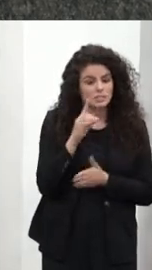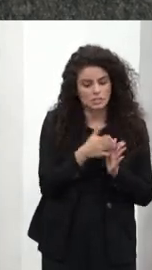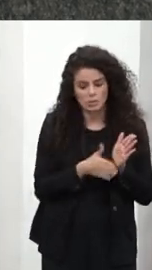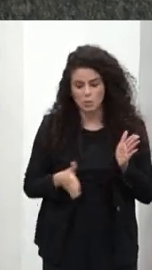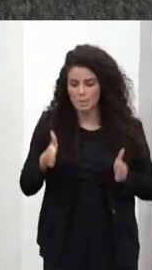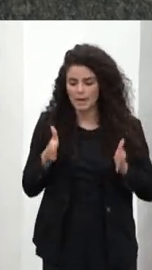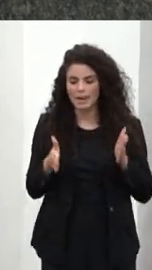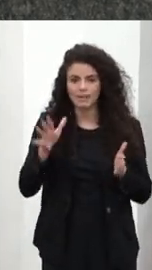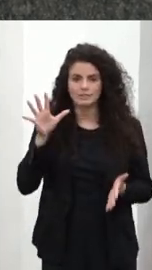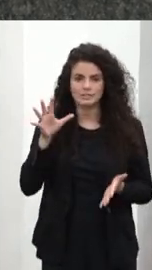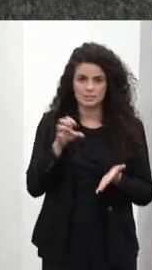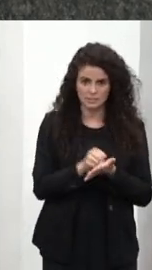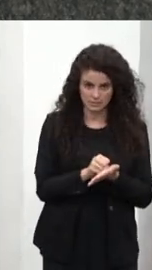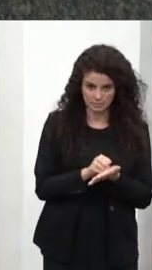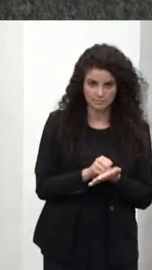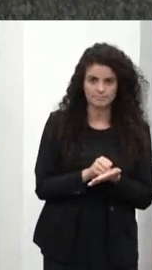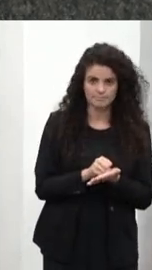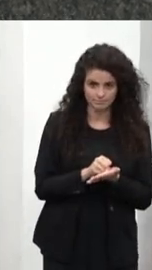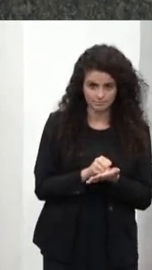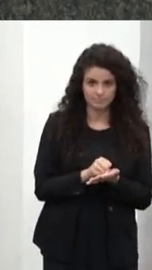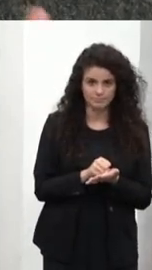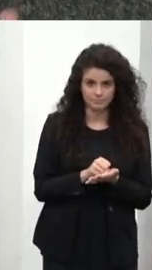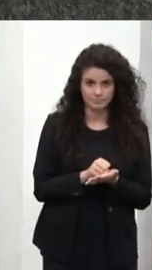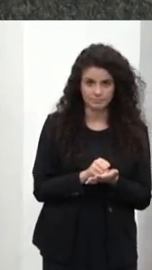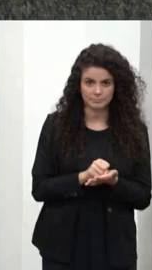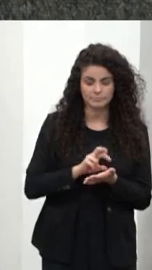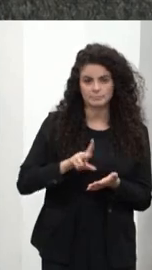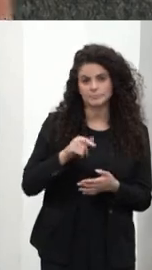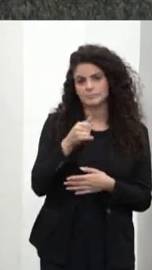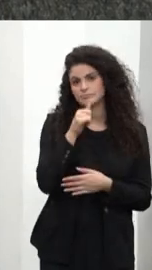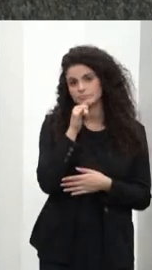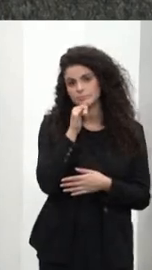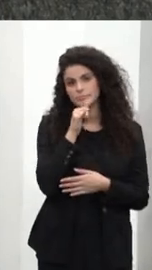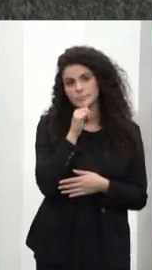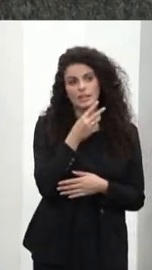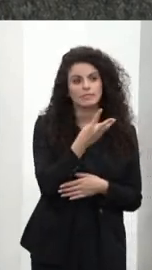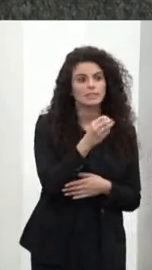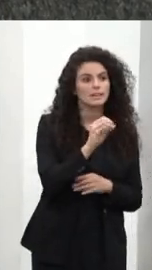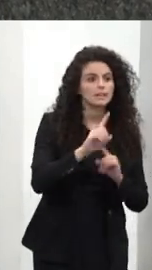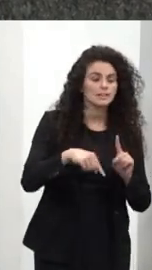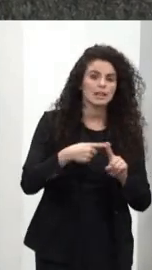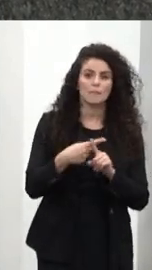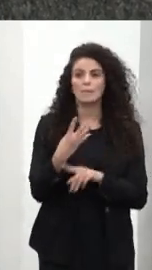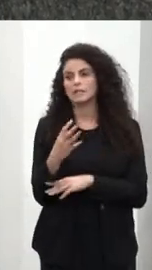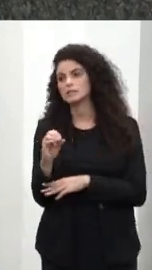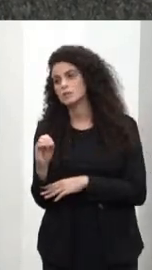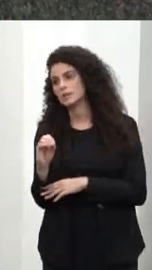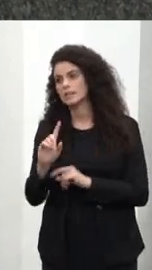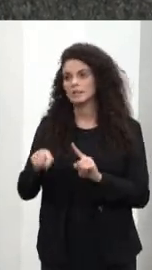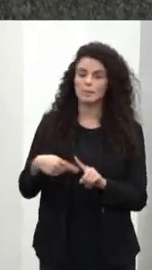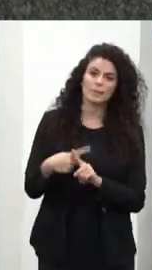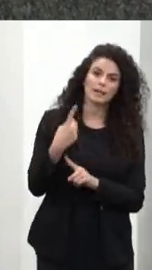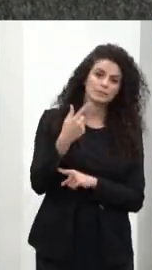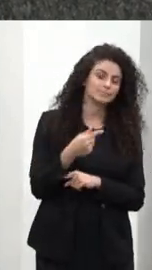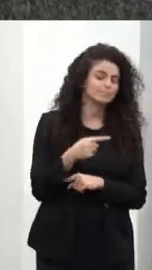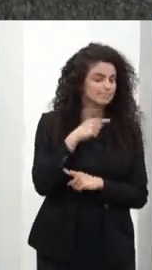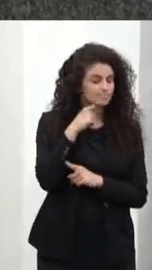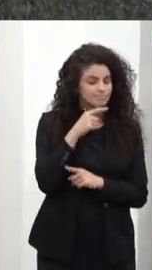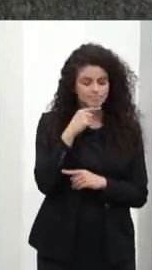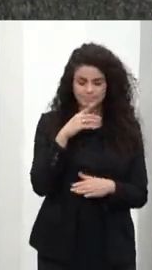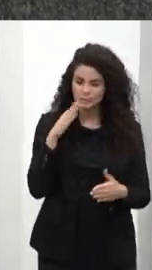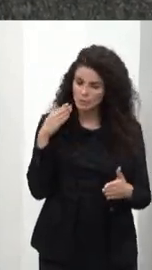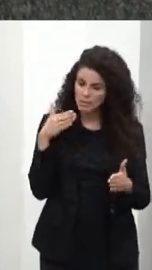é questão de questionária que dá para mim que bota 30 prorroga por mais 40 ou 60 dá mais uma semana não vai possível